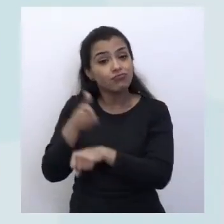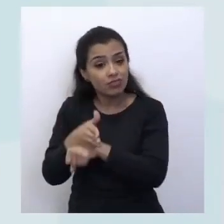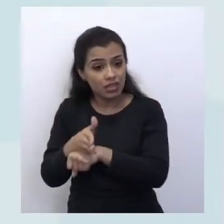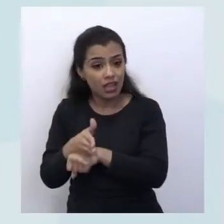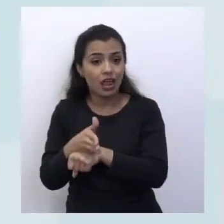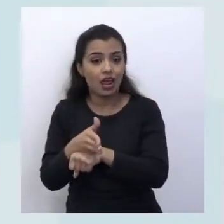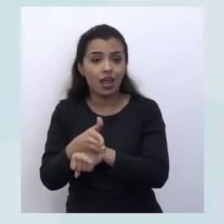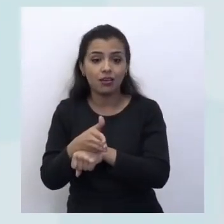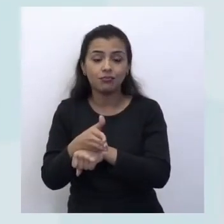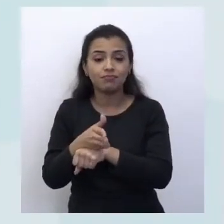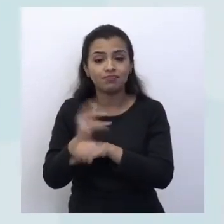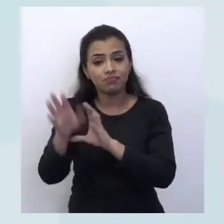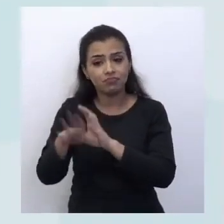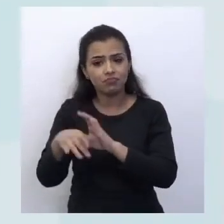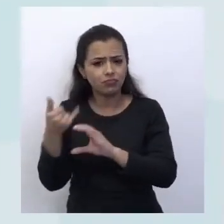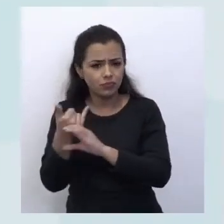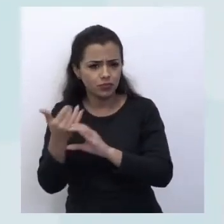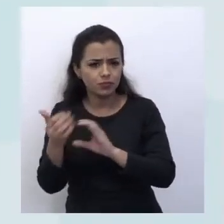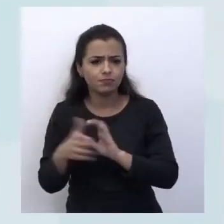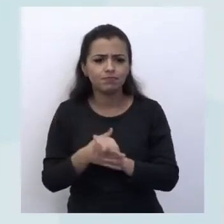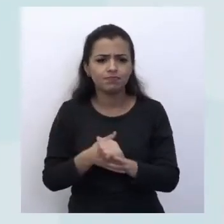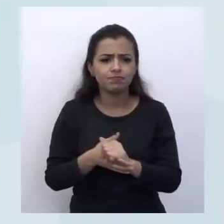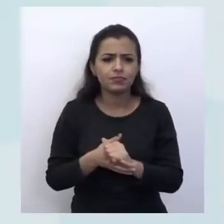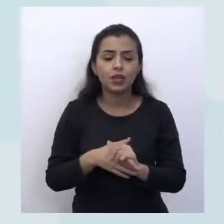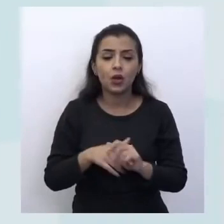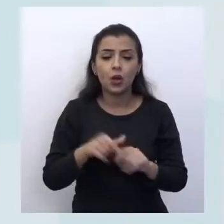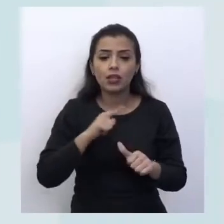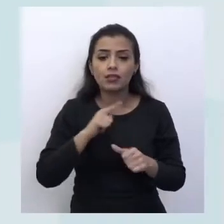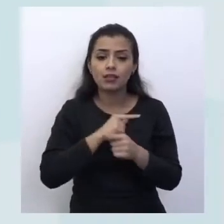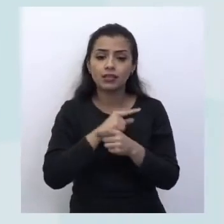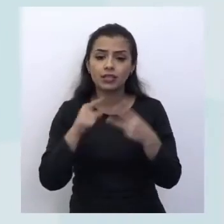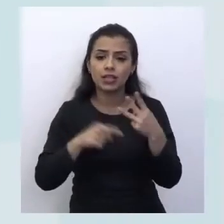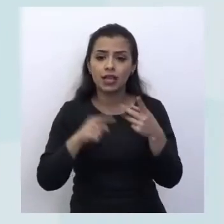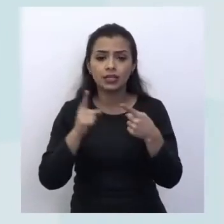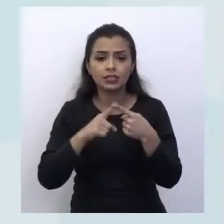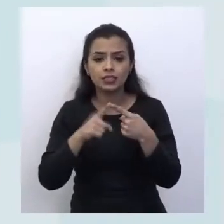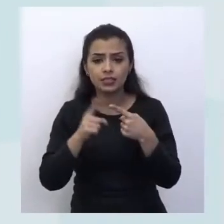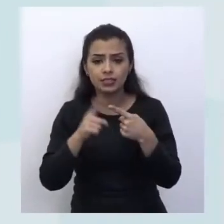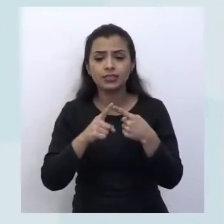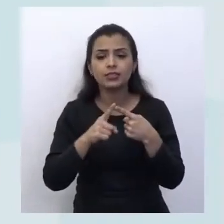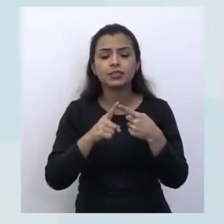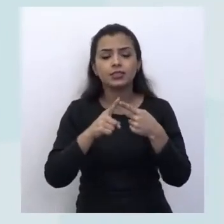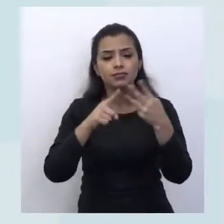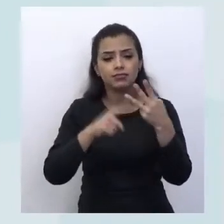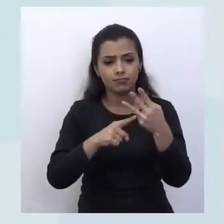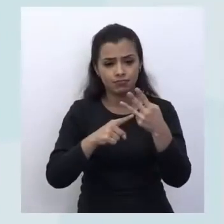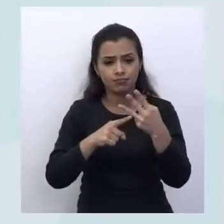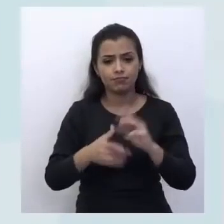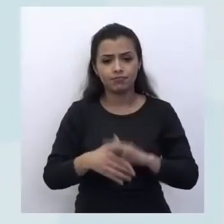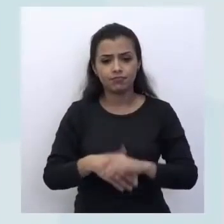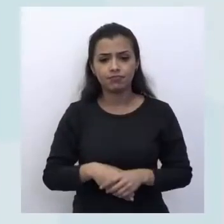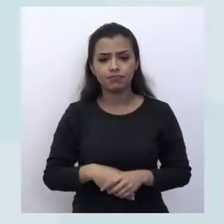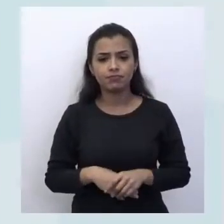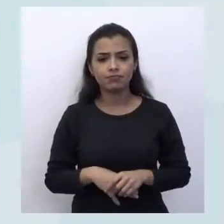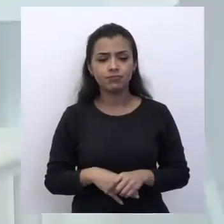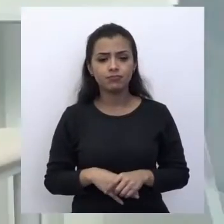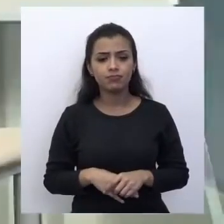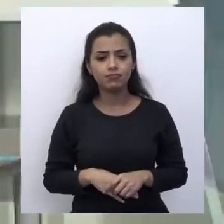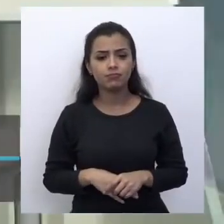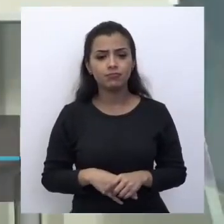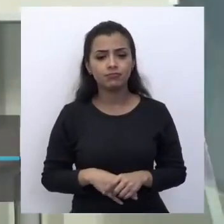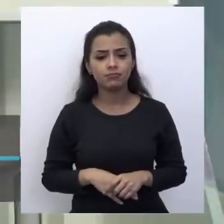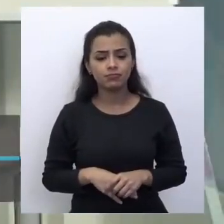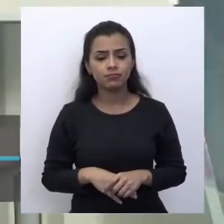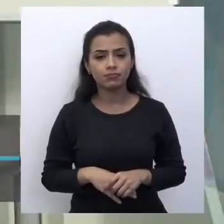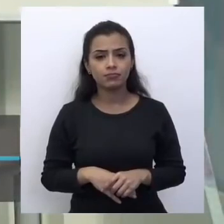O Maestrino, A Rainha Procura, que é uma peça infantil muito legal, e o Mágico de Nós. Então, anotem para